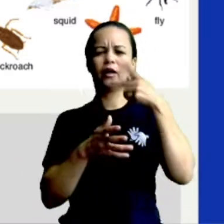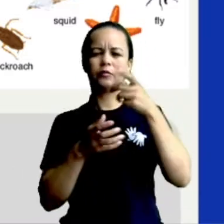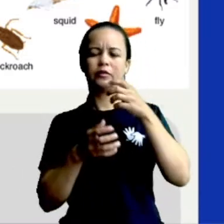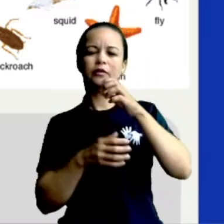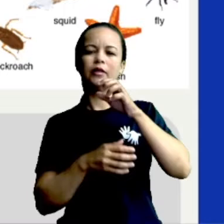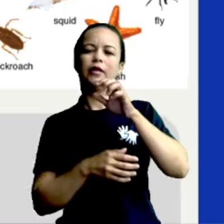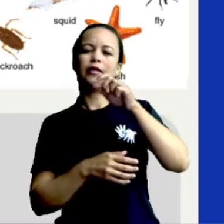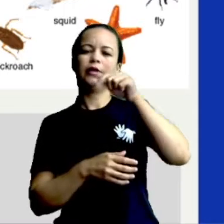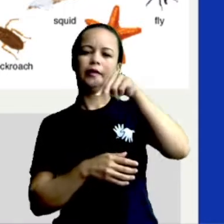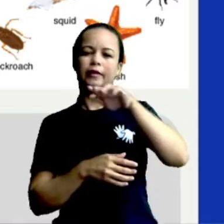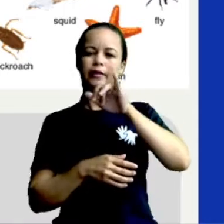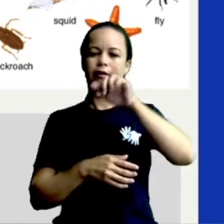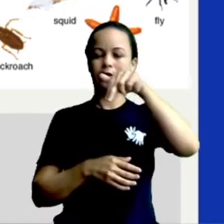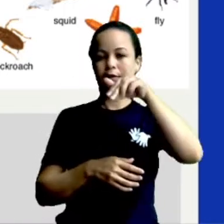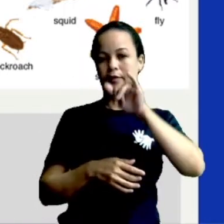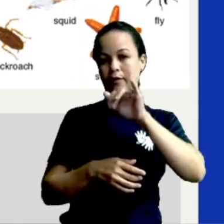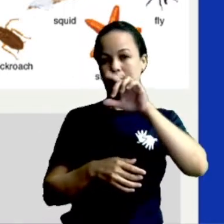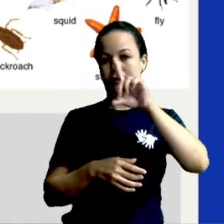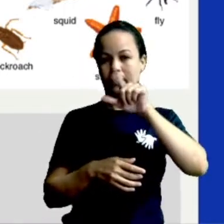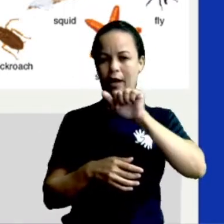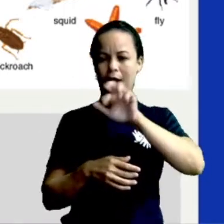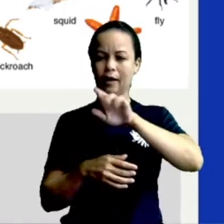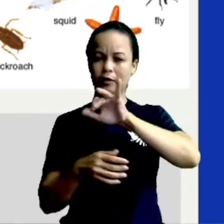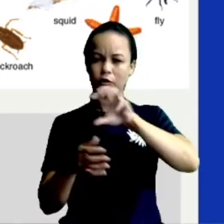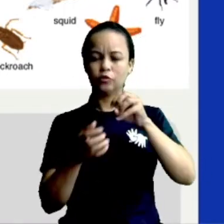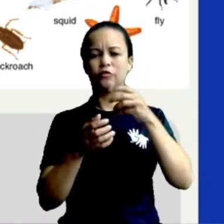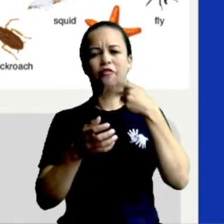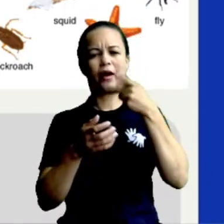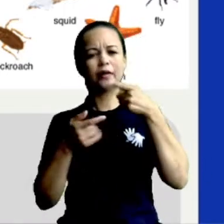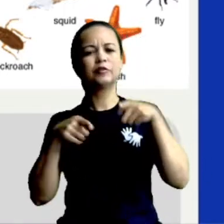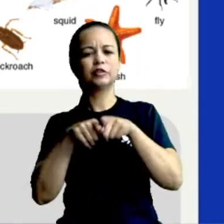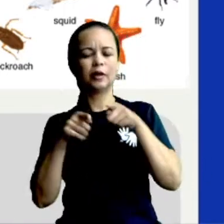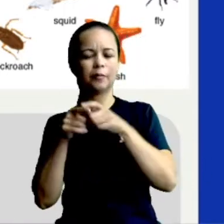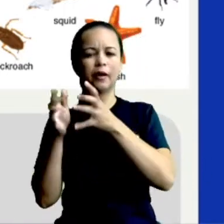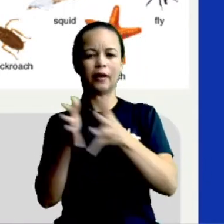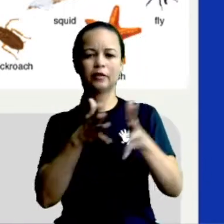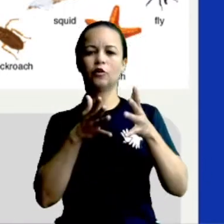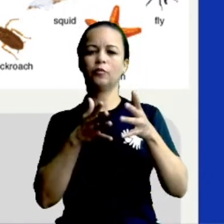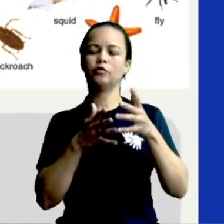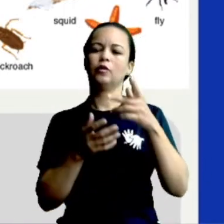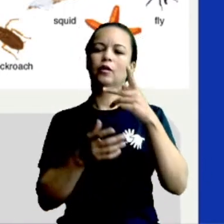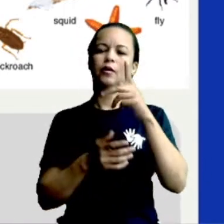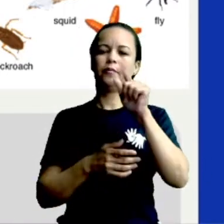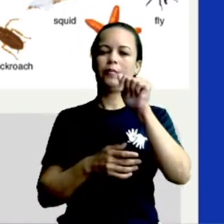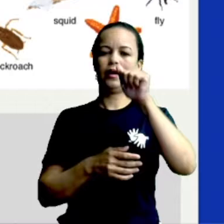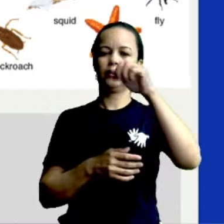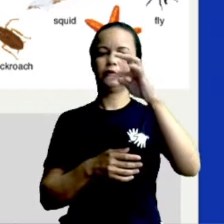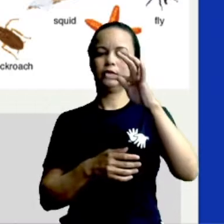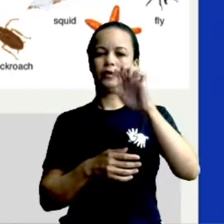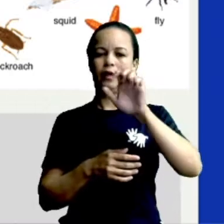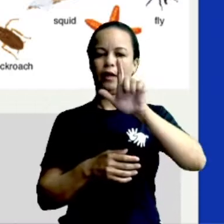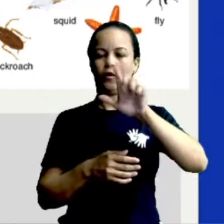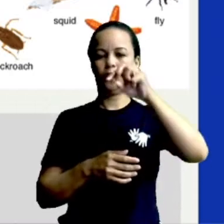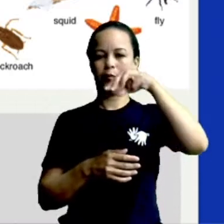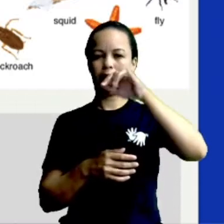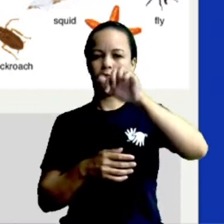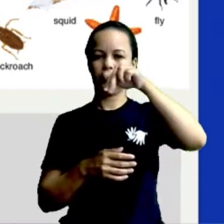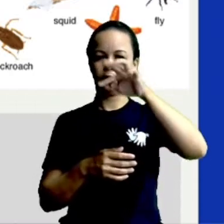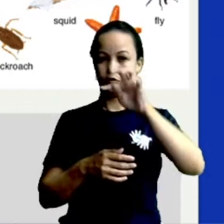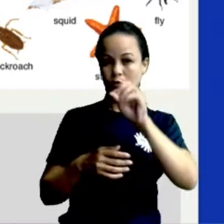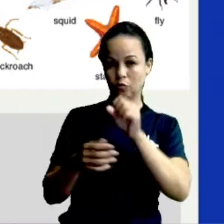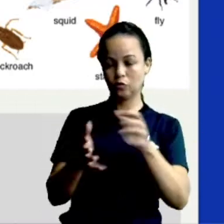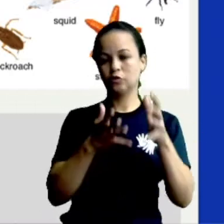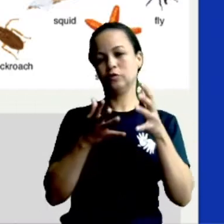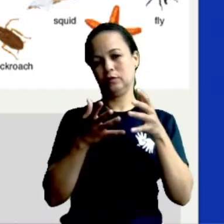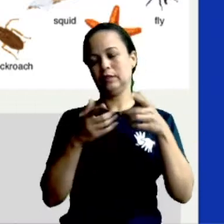medusas, os corais. Em seguida, na aula seguinte, falamos sobre os platelmintos, os vermes achatados e os nematóides, os